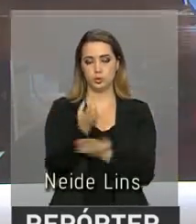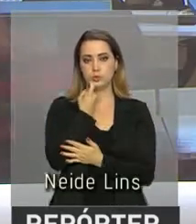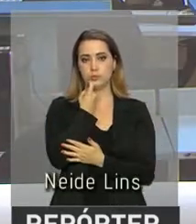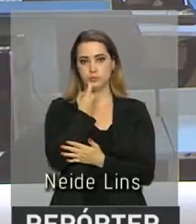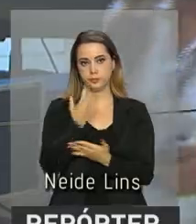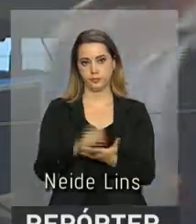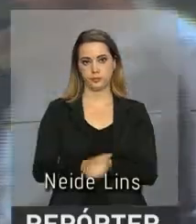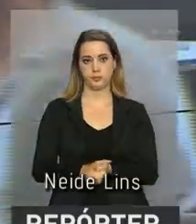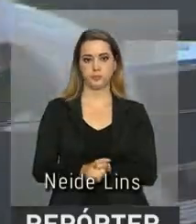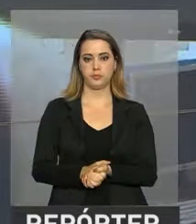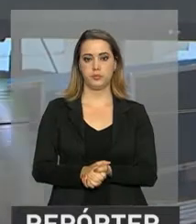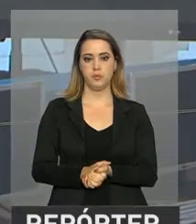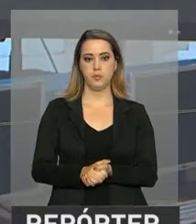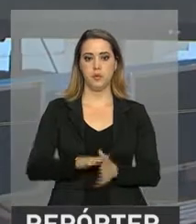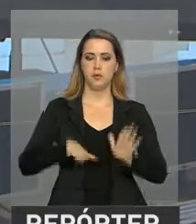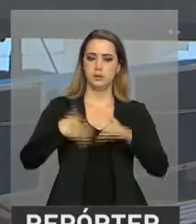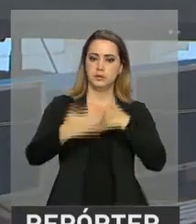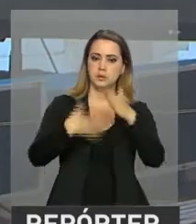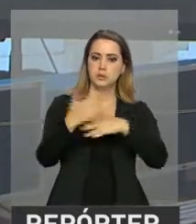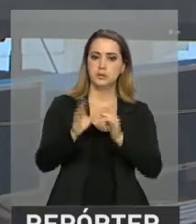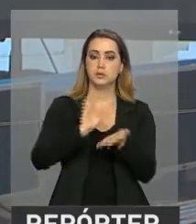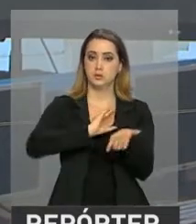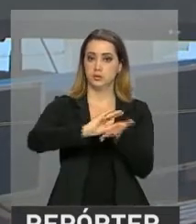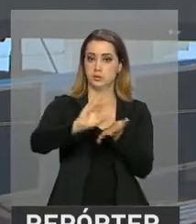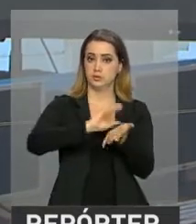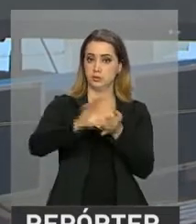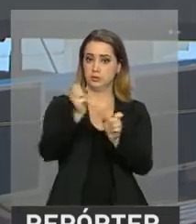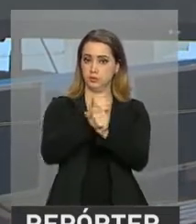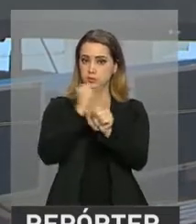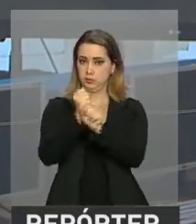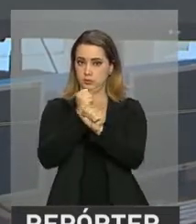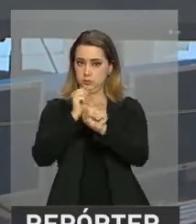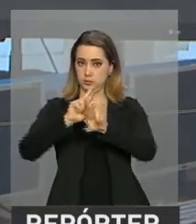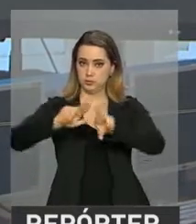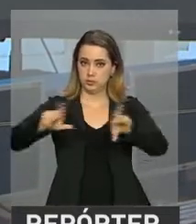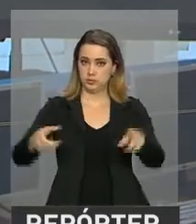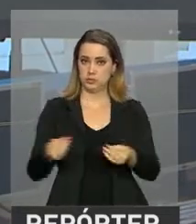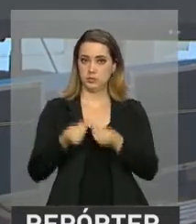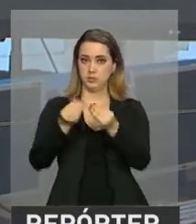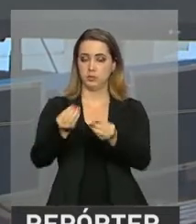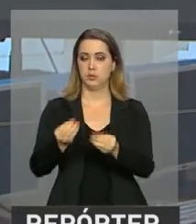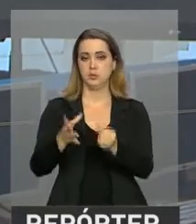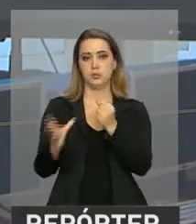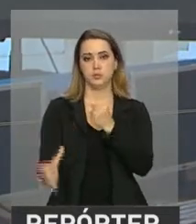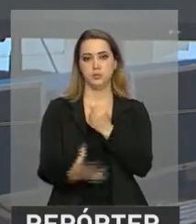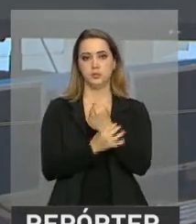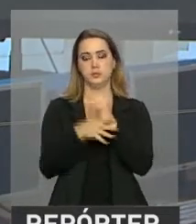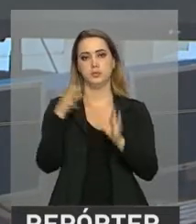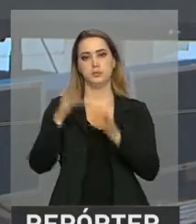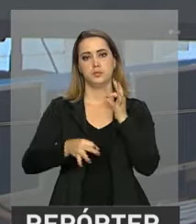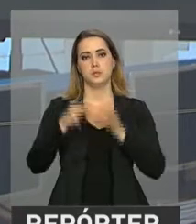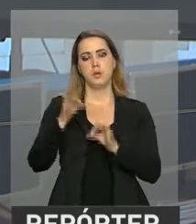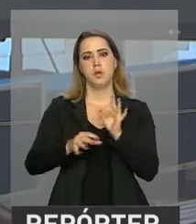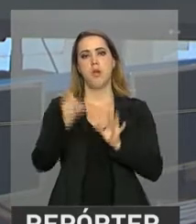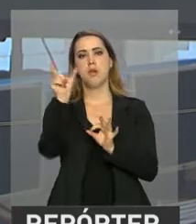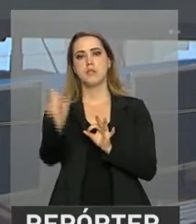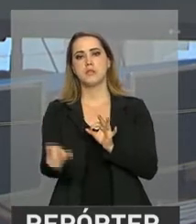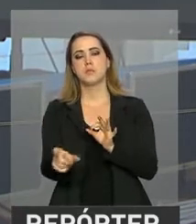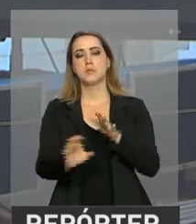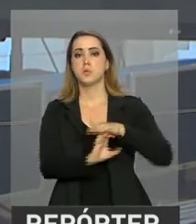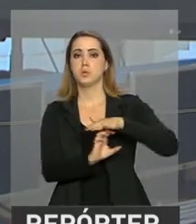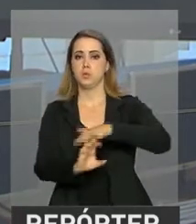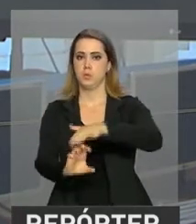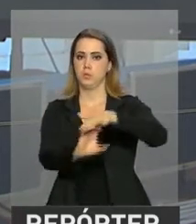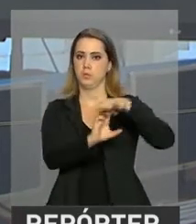feira para acelerar investimentos em obras de infraestrutura e dar mais segurança jurídica aos investidores o governo